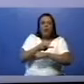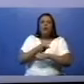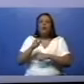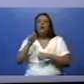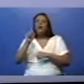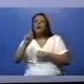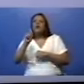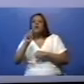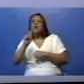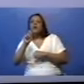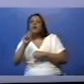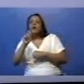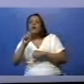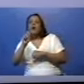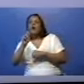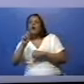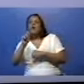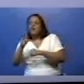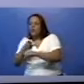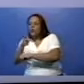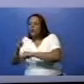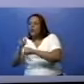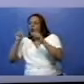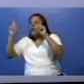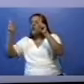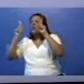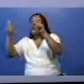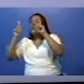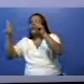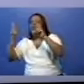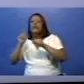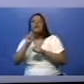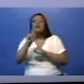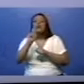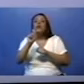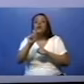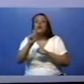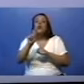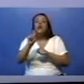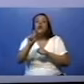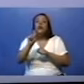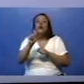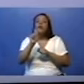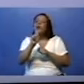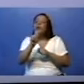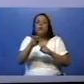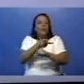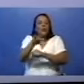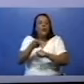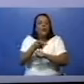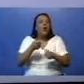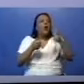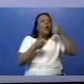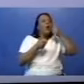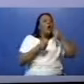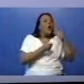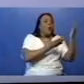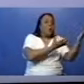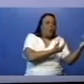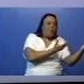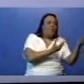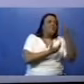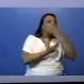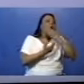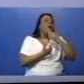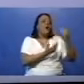Quem procurava um divertimento? Quem? Olha aí na frase. Quem procuravam? Moças e rapazes. Esse é o